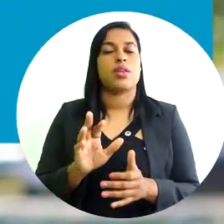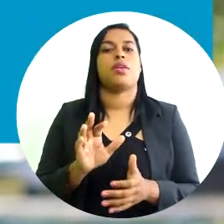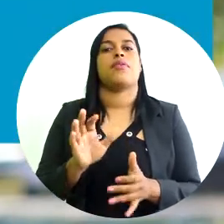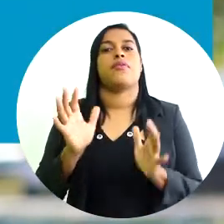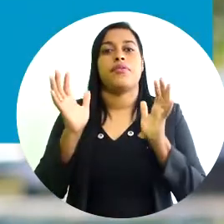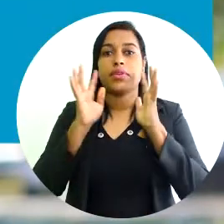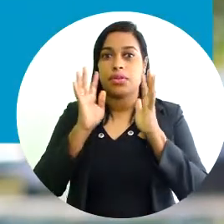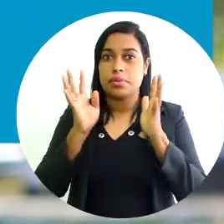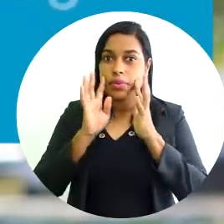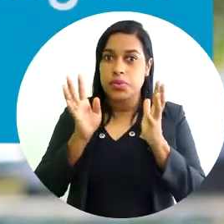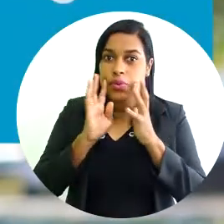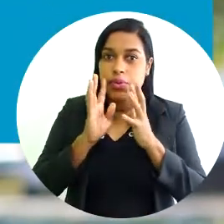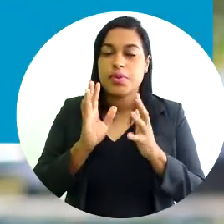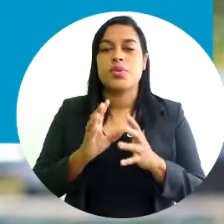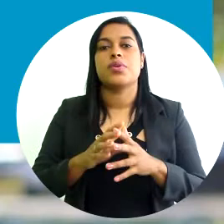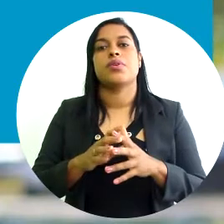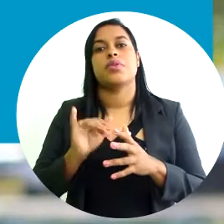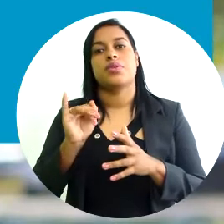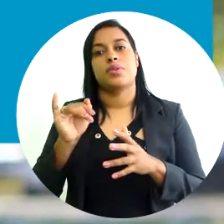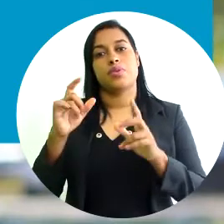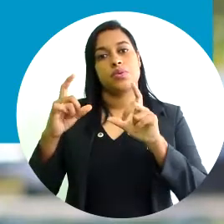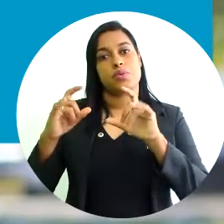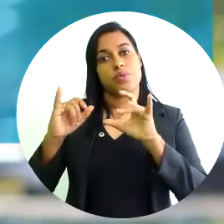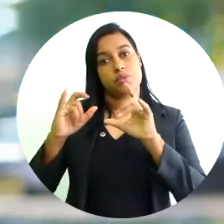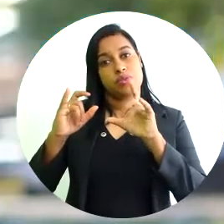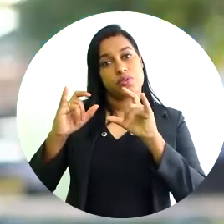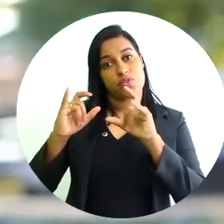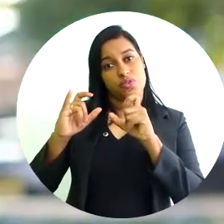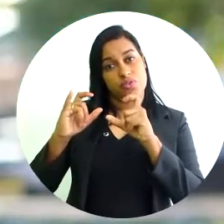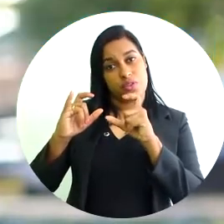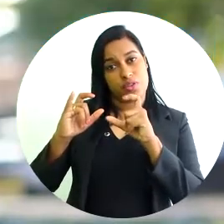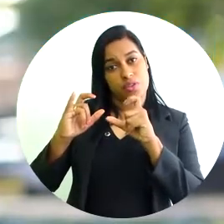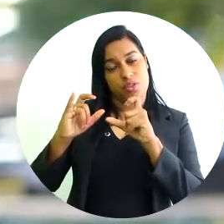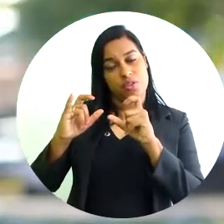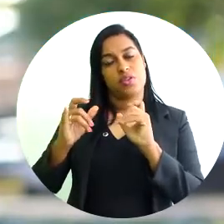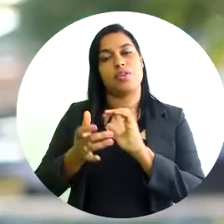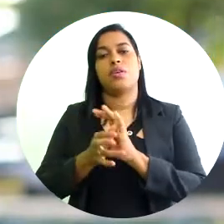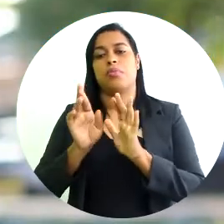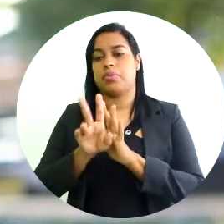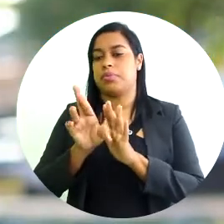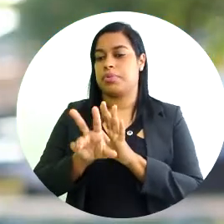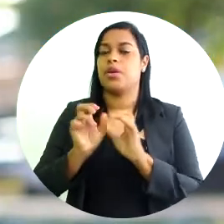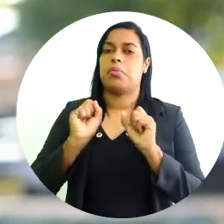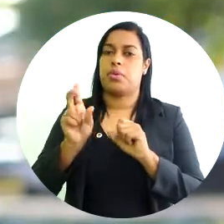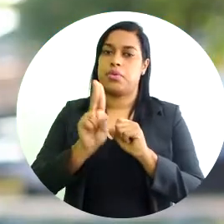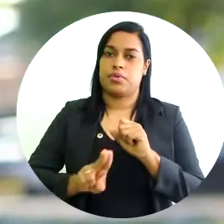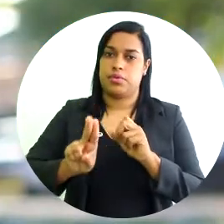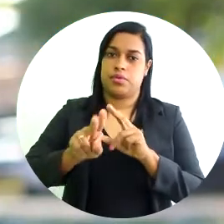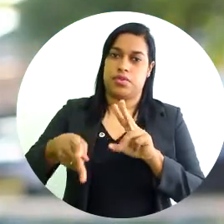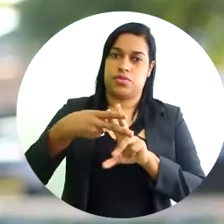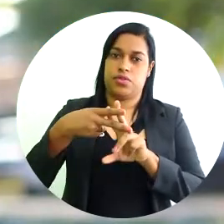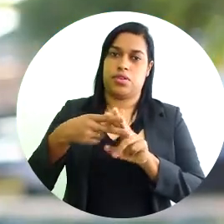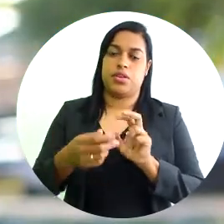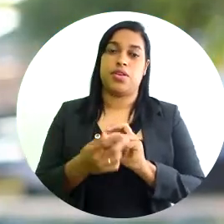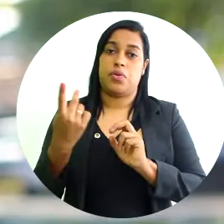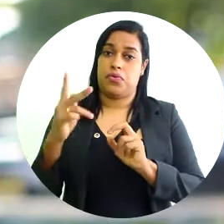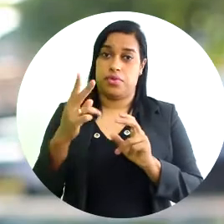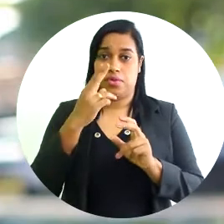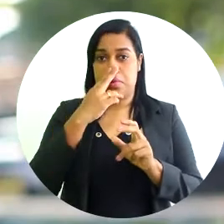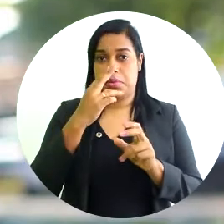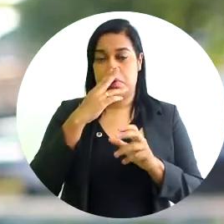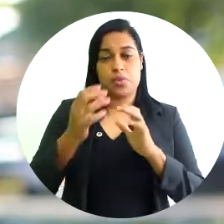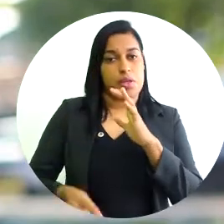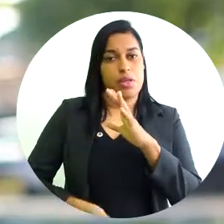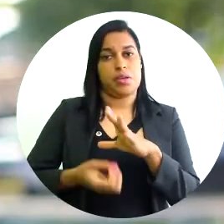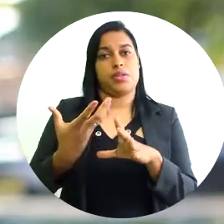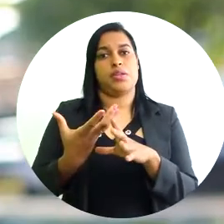Facebook, tem o Instagram, enfim, são diversas redes sociais que podem utilizar a hashtag. E como você mesmo